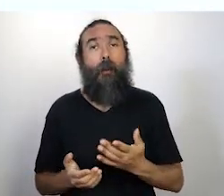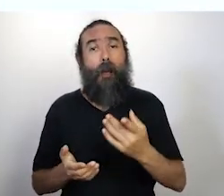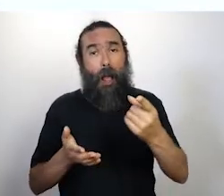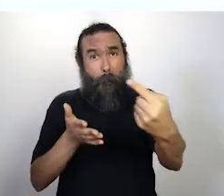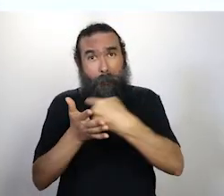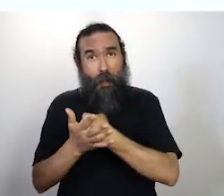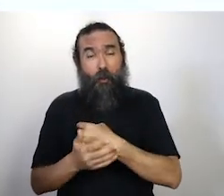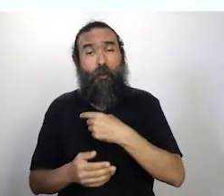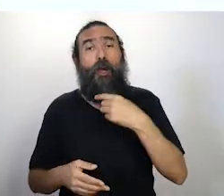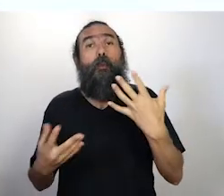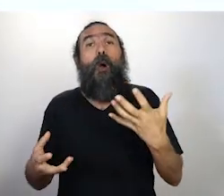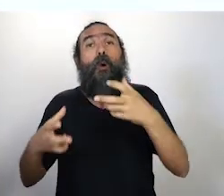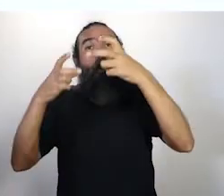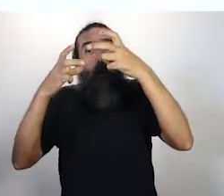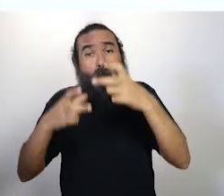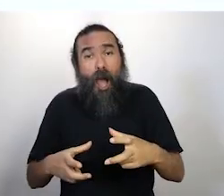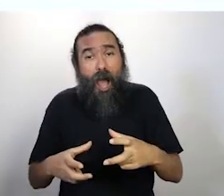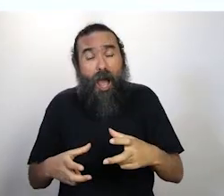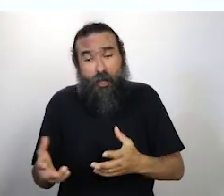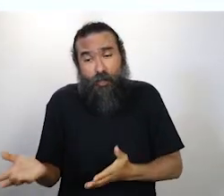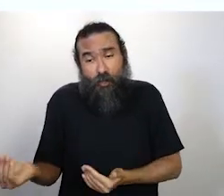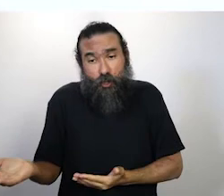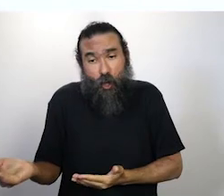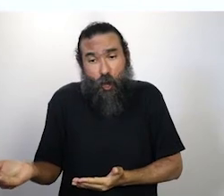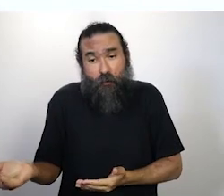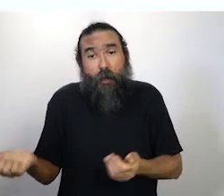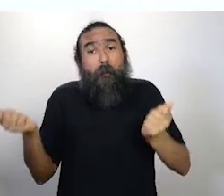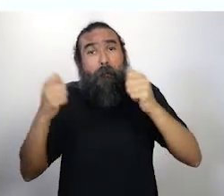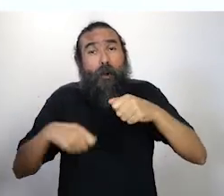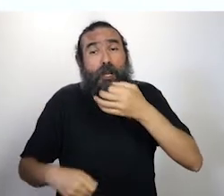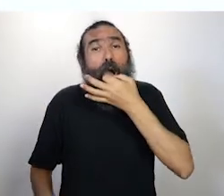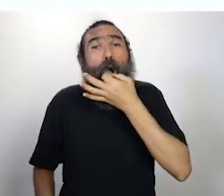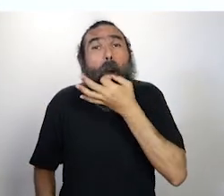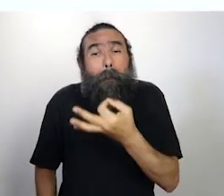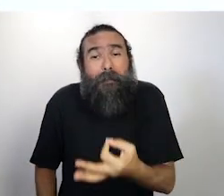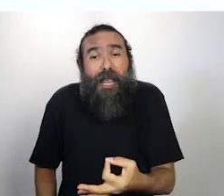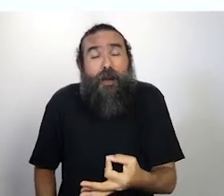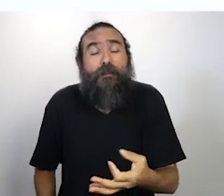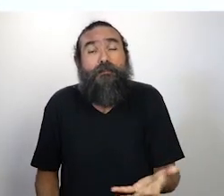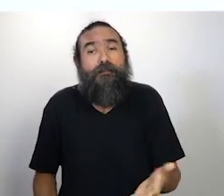pergunta, né? O lugar do jovem para nós